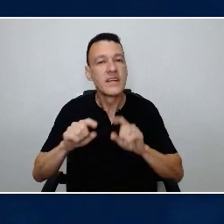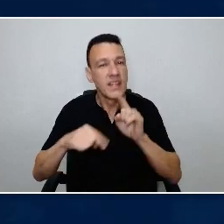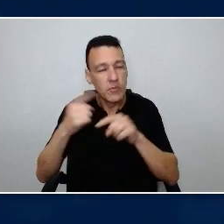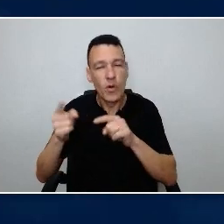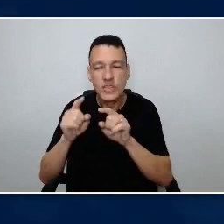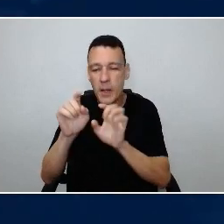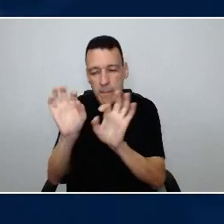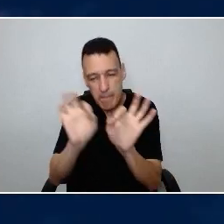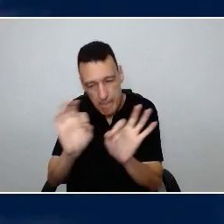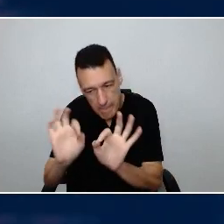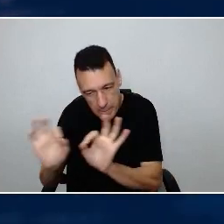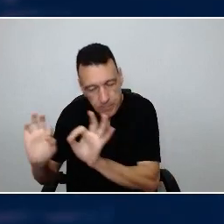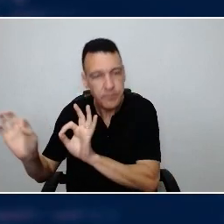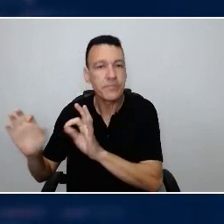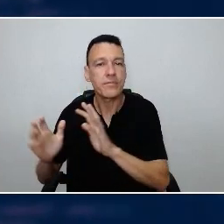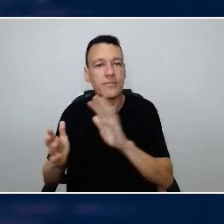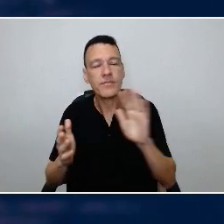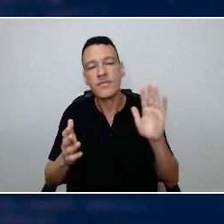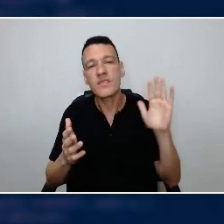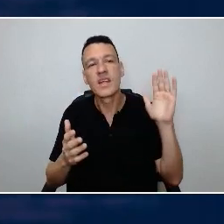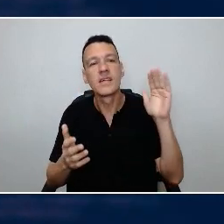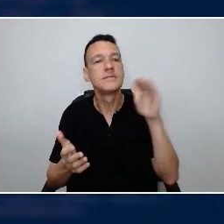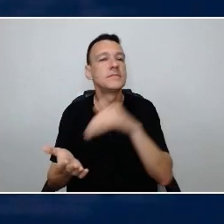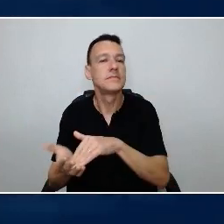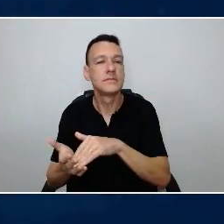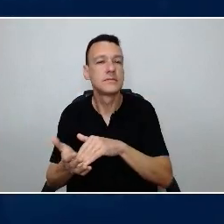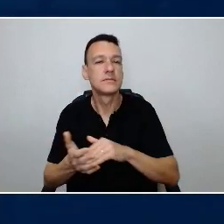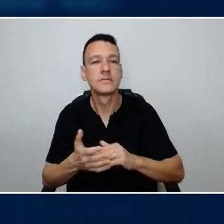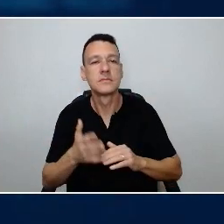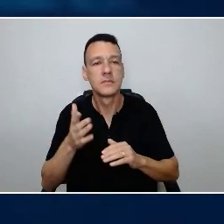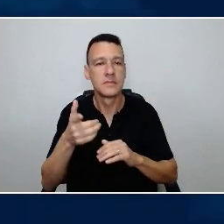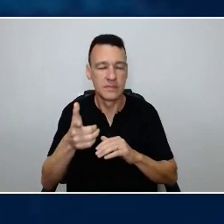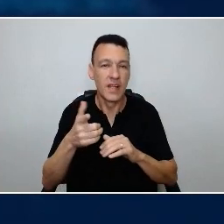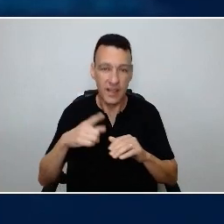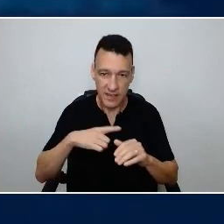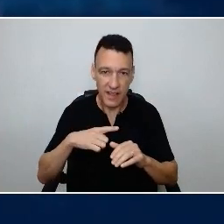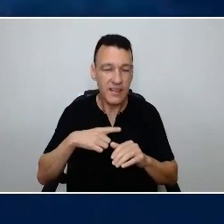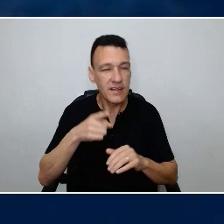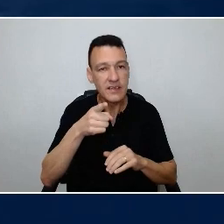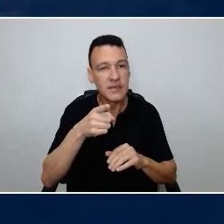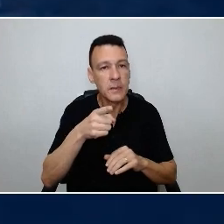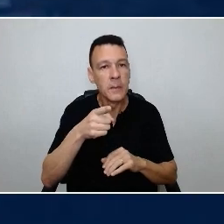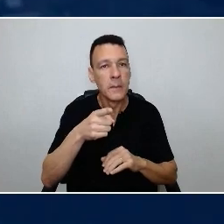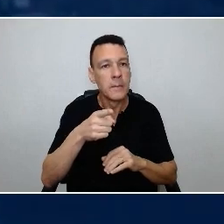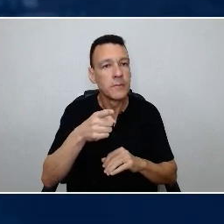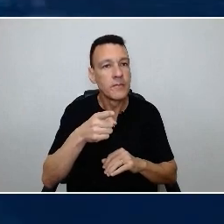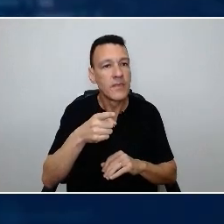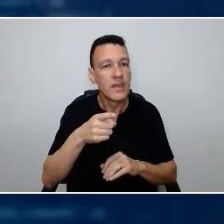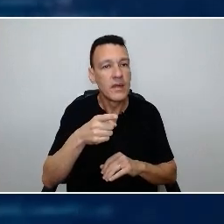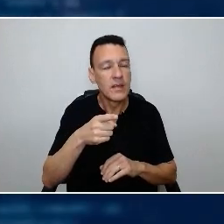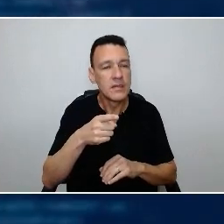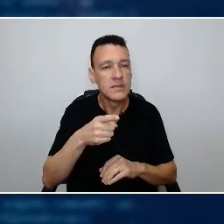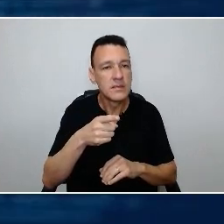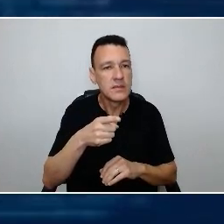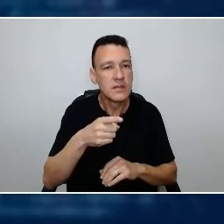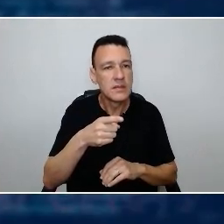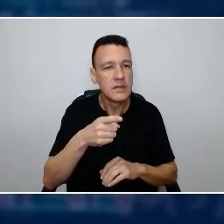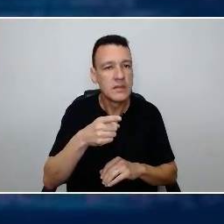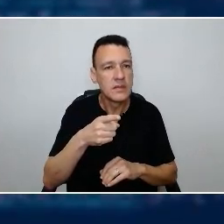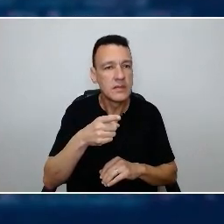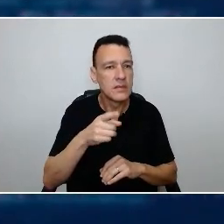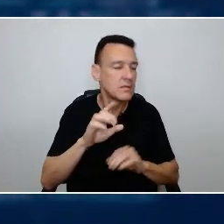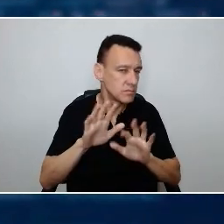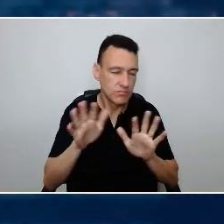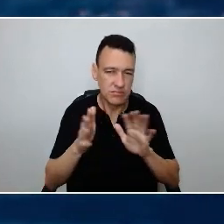e depois teria até eh aqui tem tem uma parte aqui acho que enfim Tem uma parte que